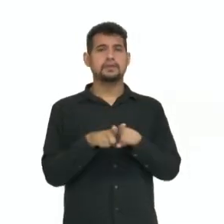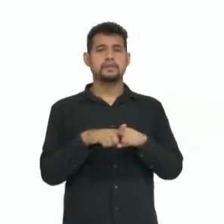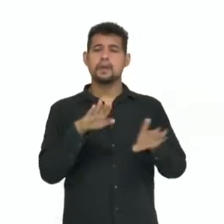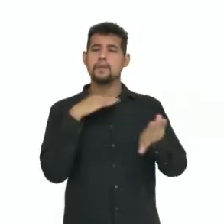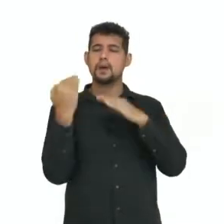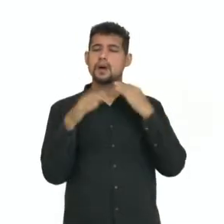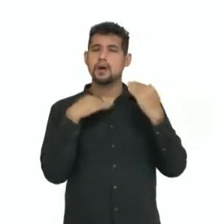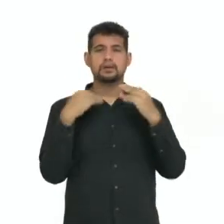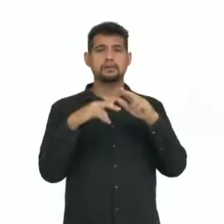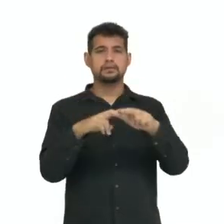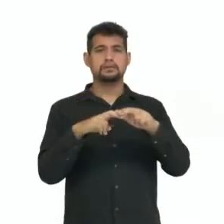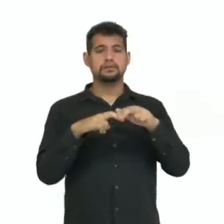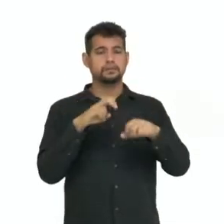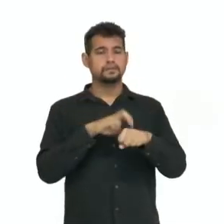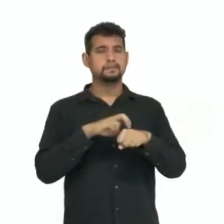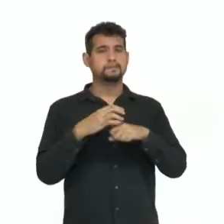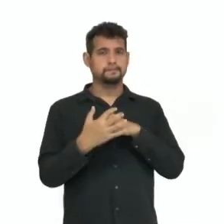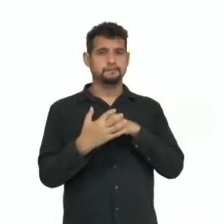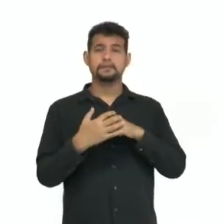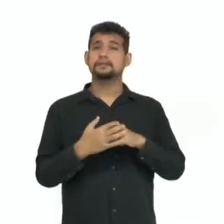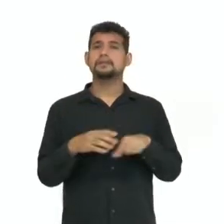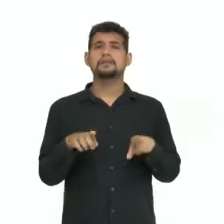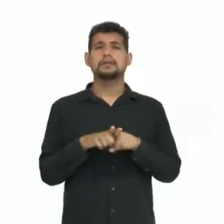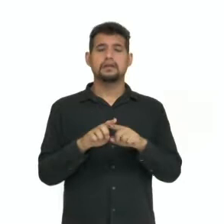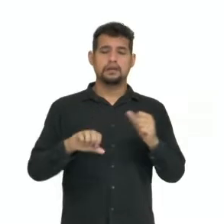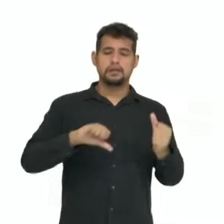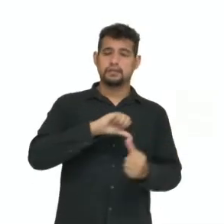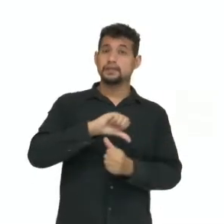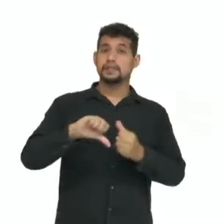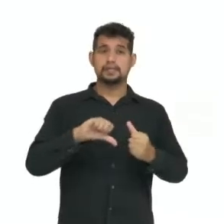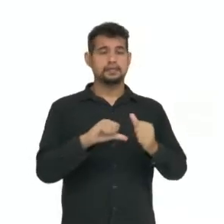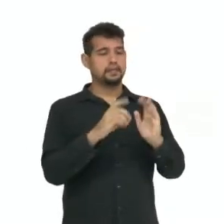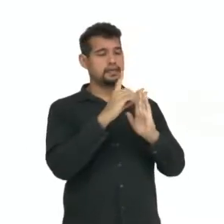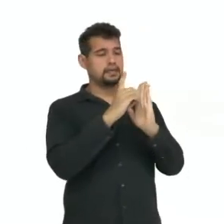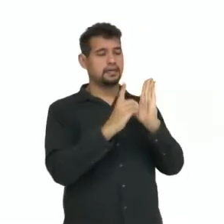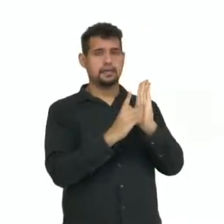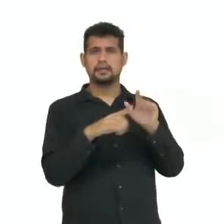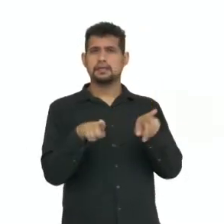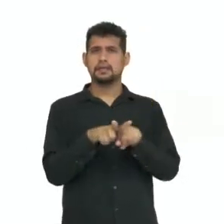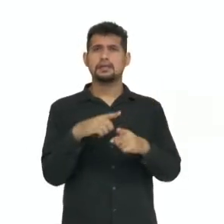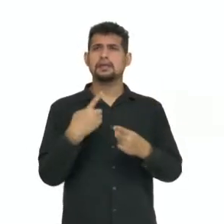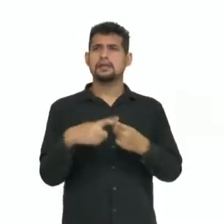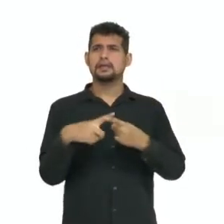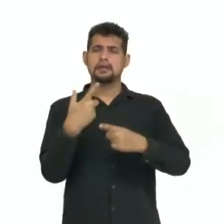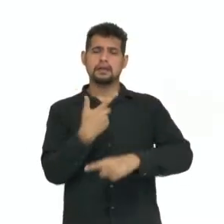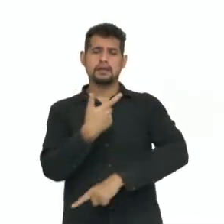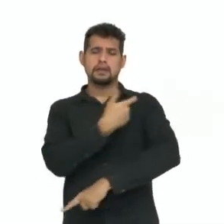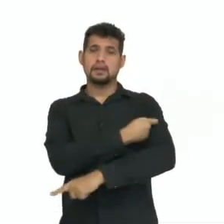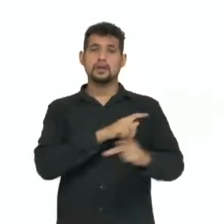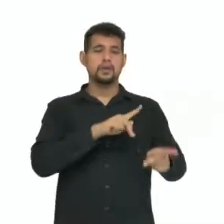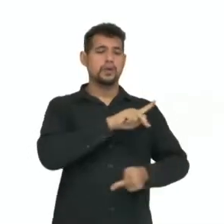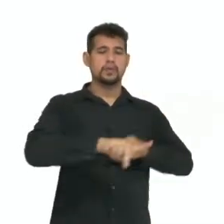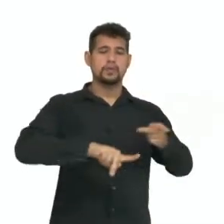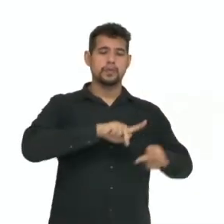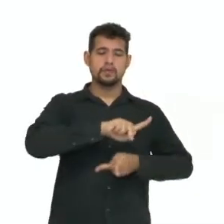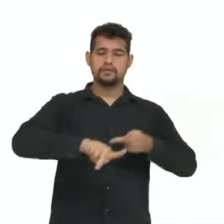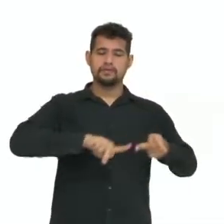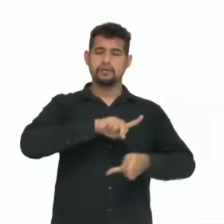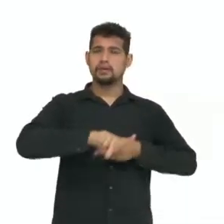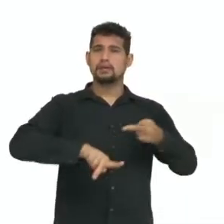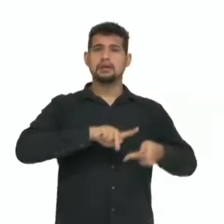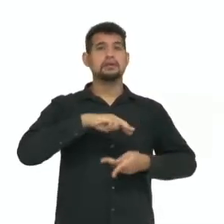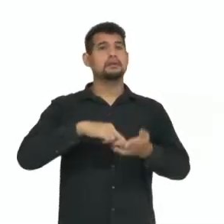por Covid-19, mesmo com a mudança de decretos, pois a imunização da população só